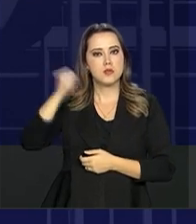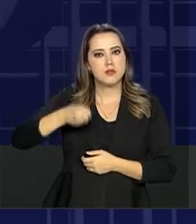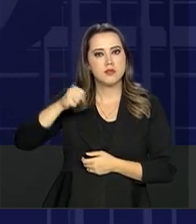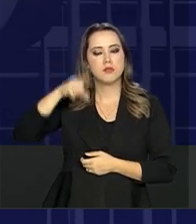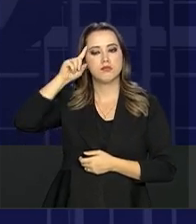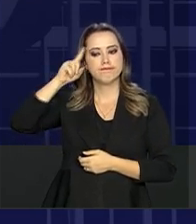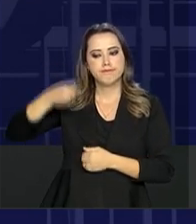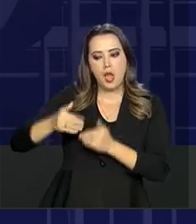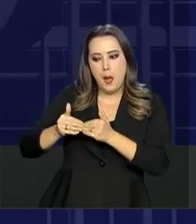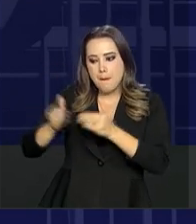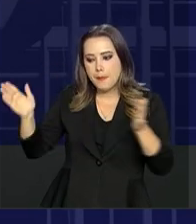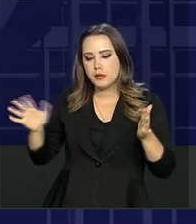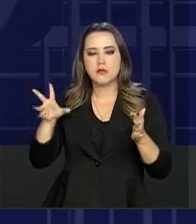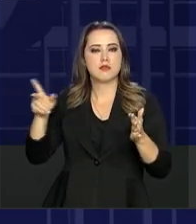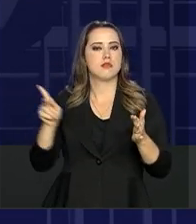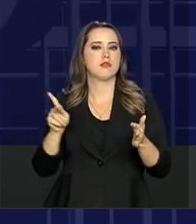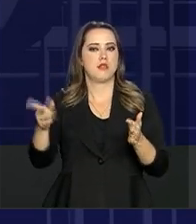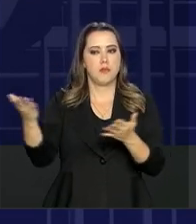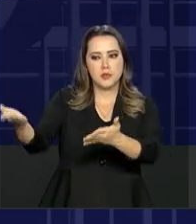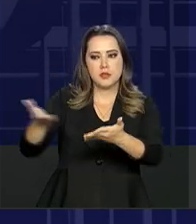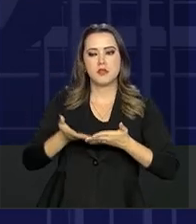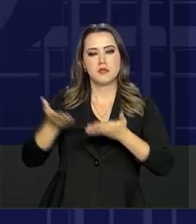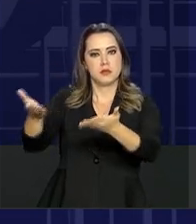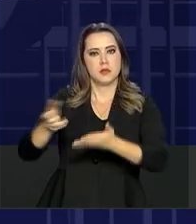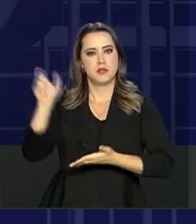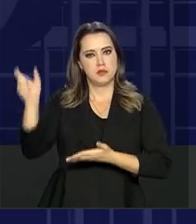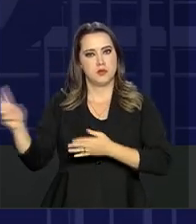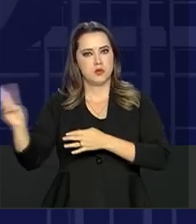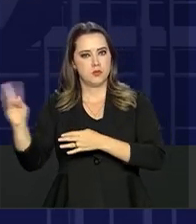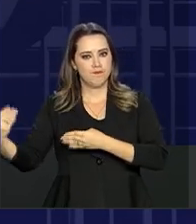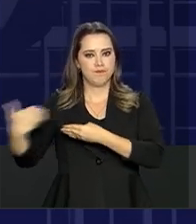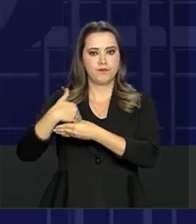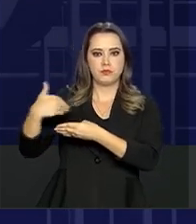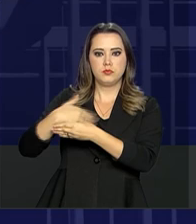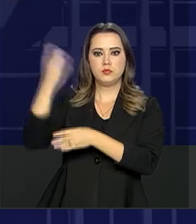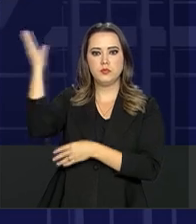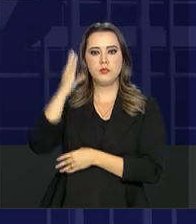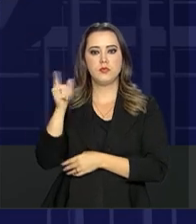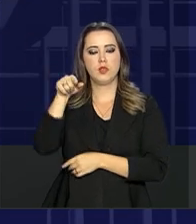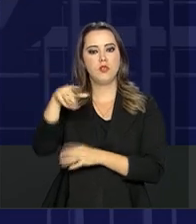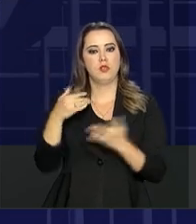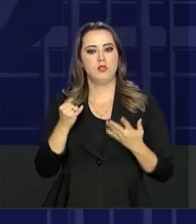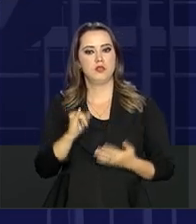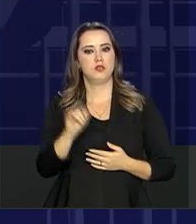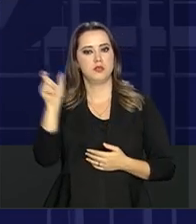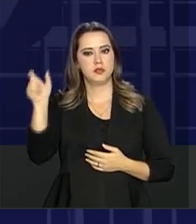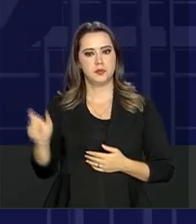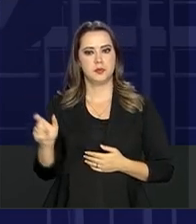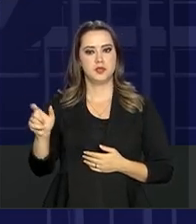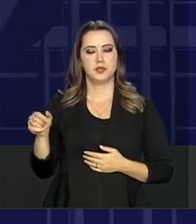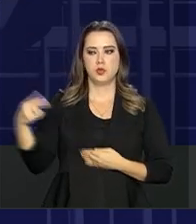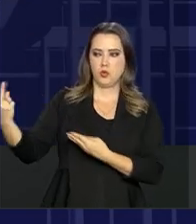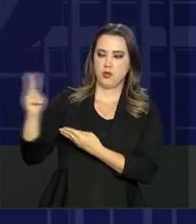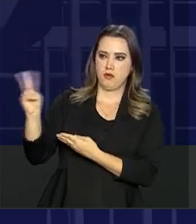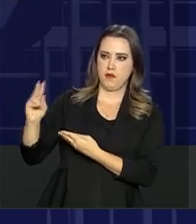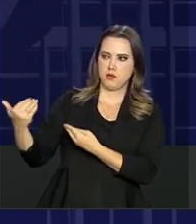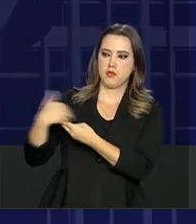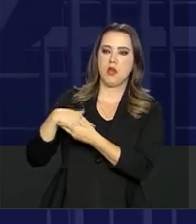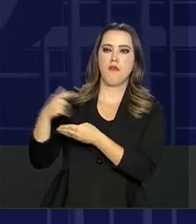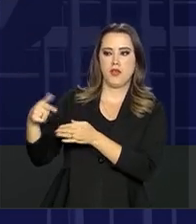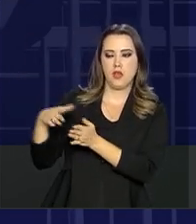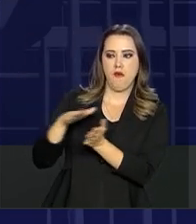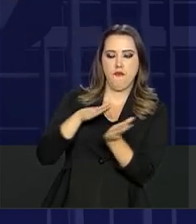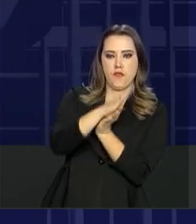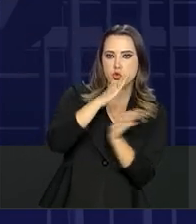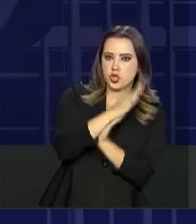nos comprometemos e receber os venezuelanos para o abrigamento na medida que eles venham na condição de